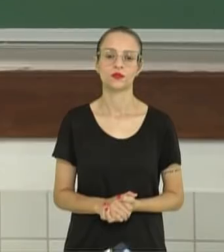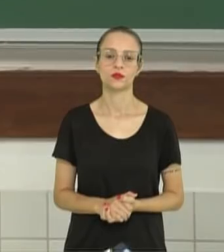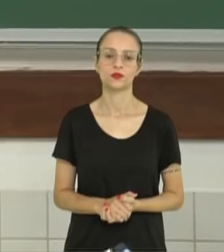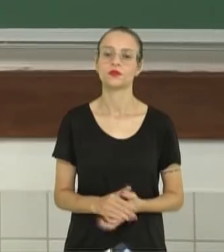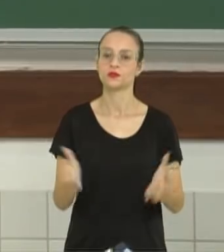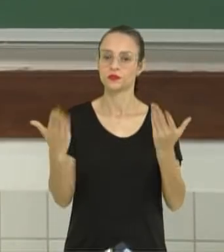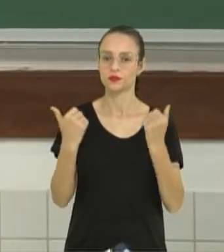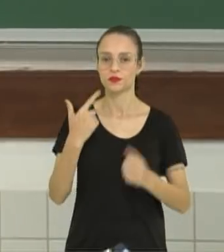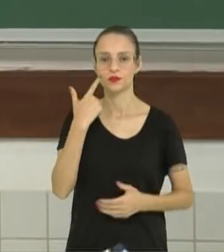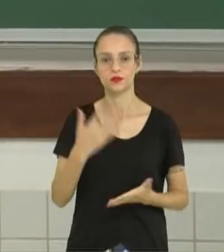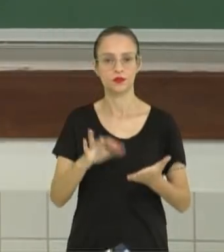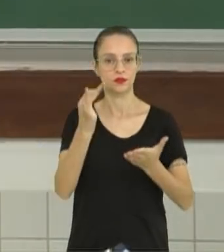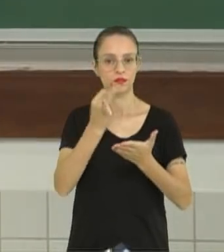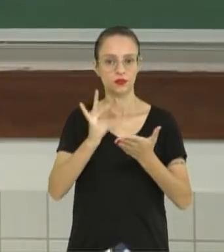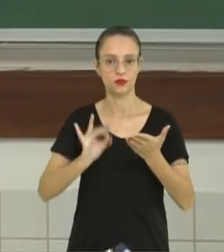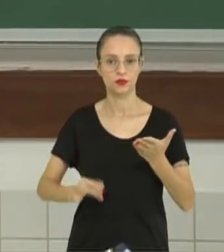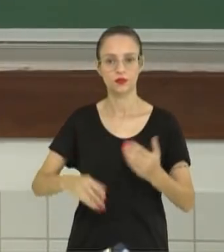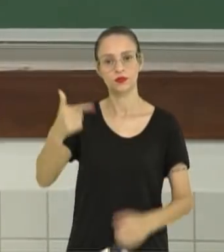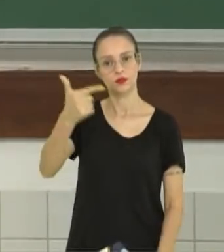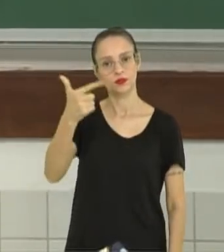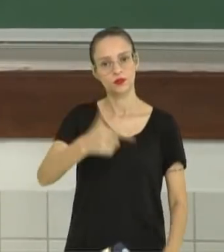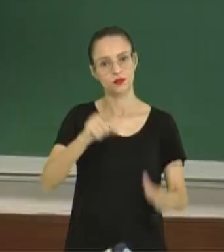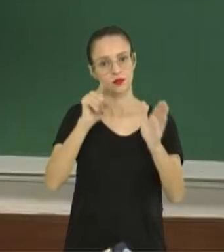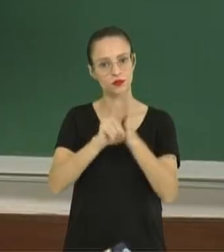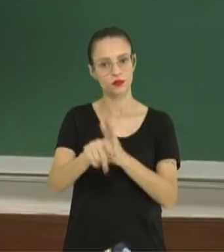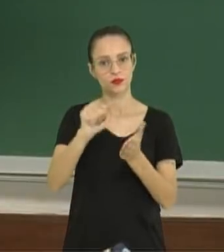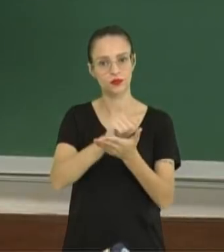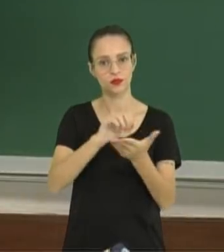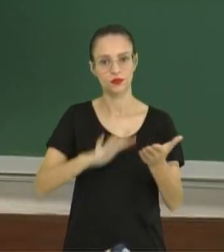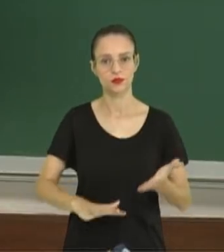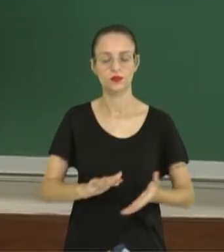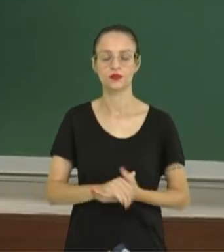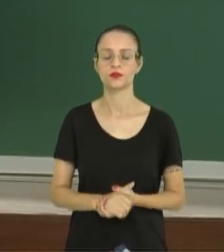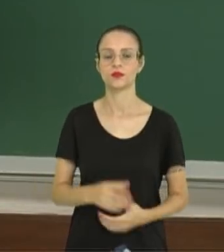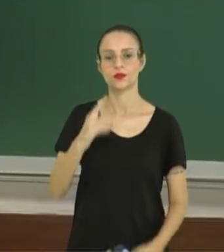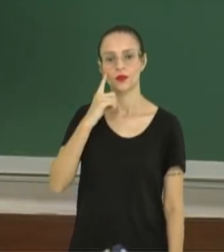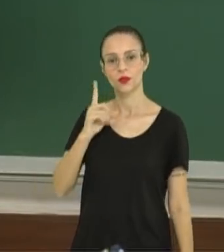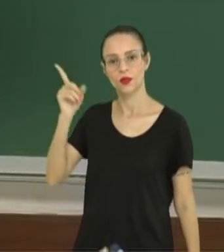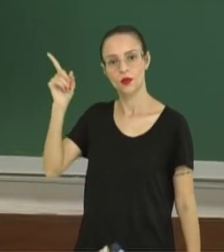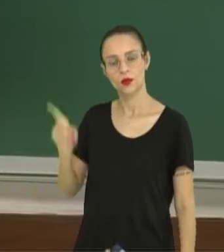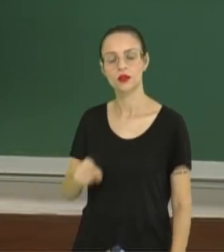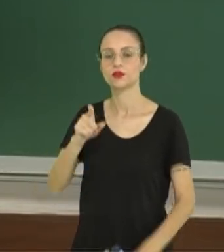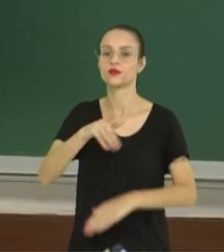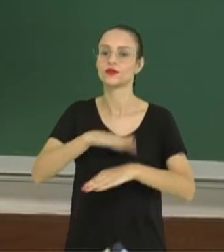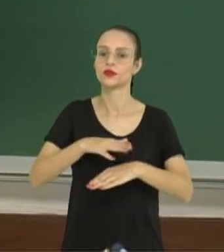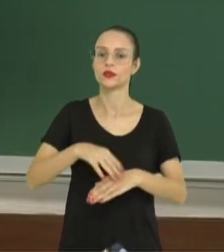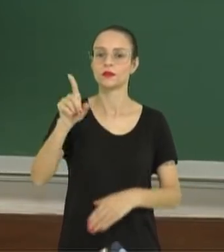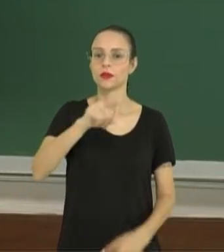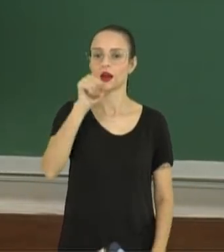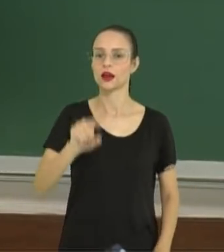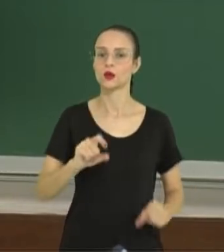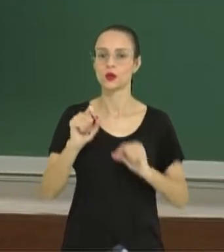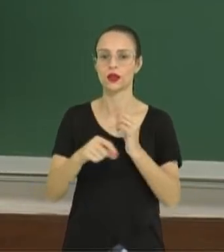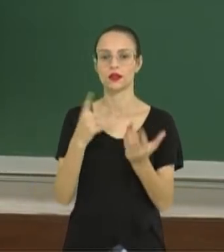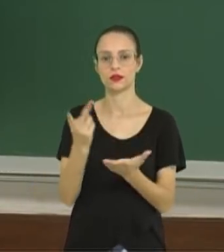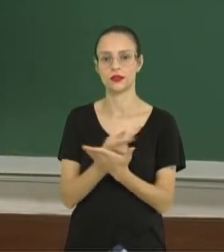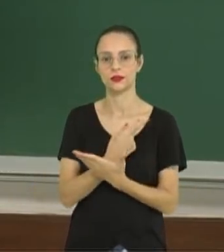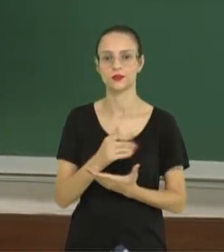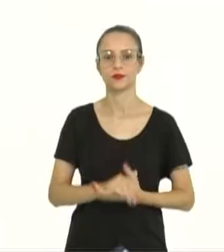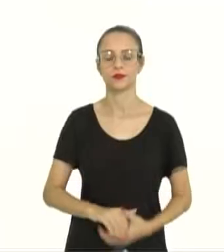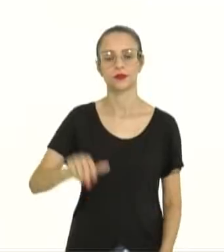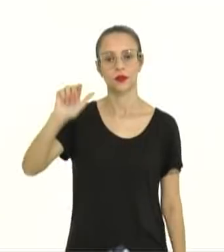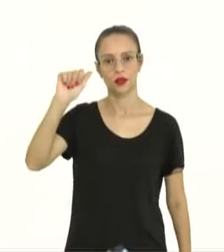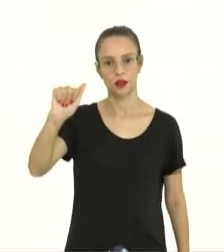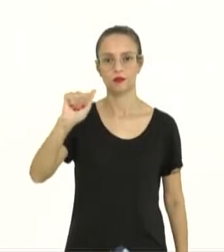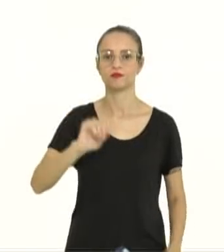Então vamos lá, pessoal, vamos corrigir aqui o nosso segundo questionário da aula de hoje. Das afirmações abaixo, assinale a alternativa incorreta.